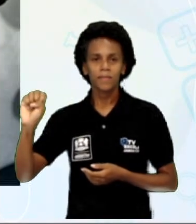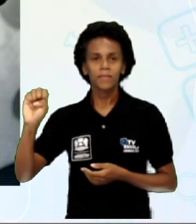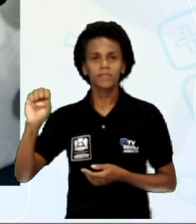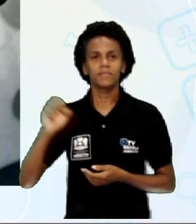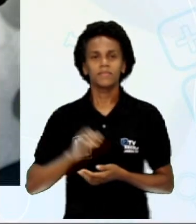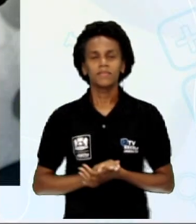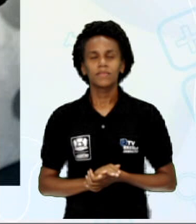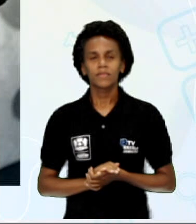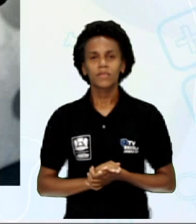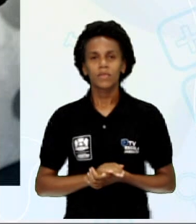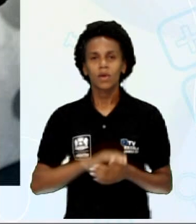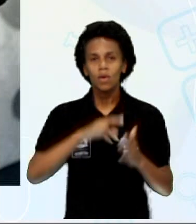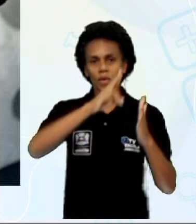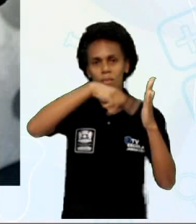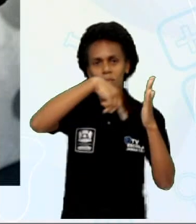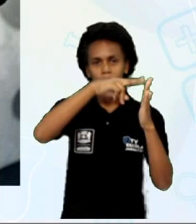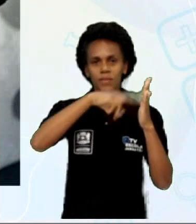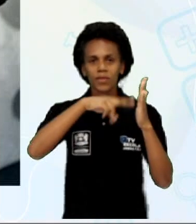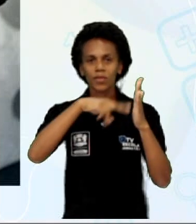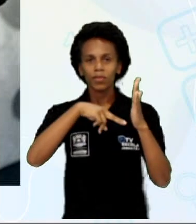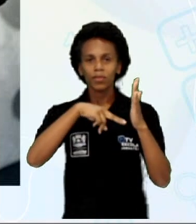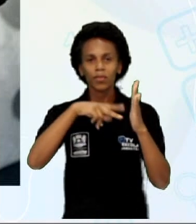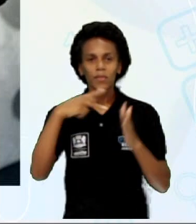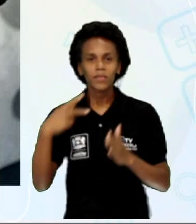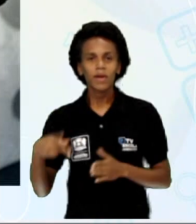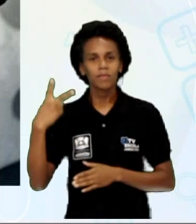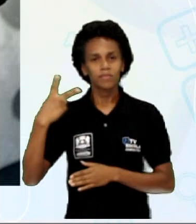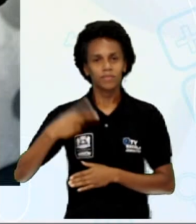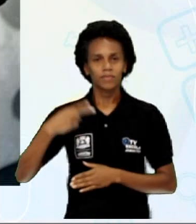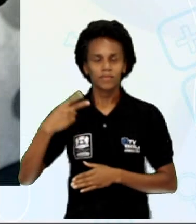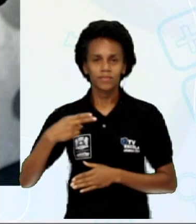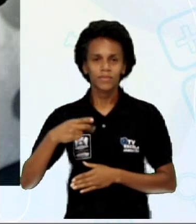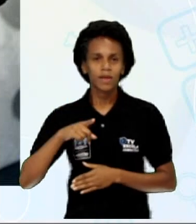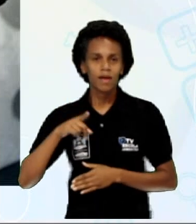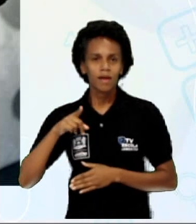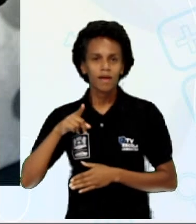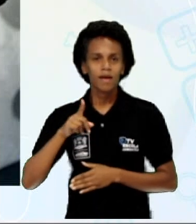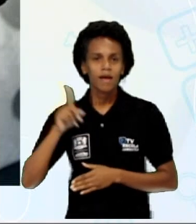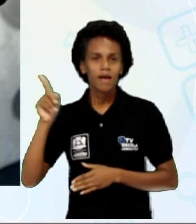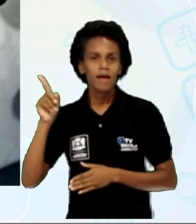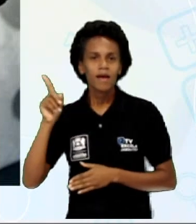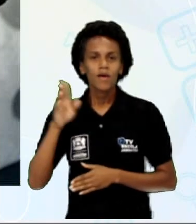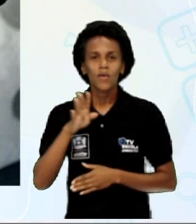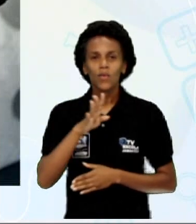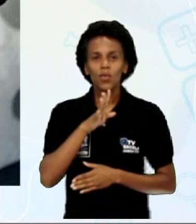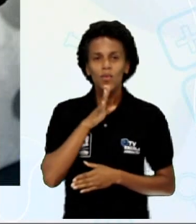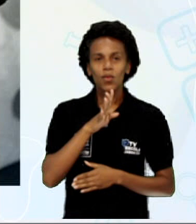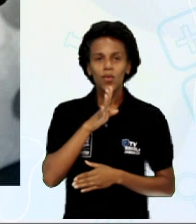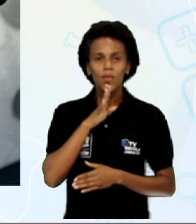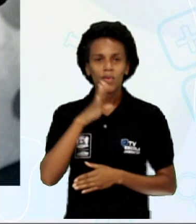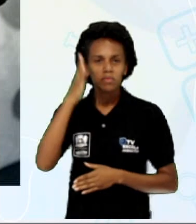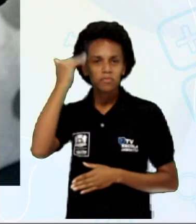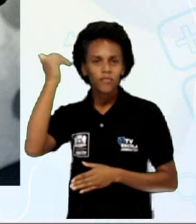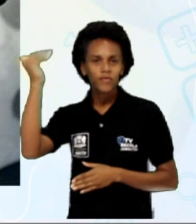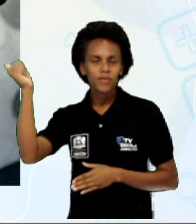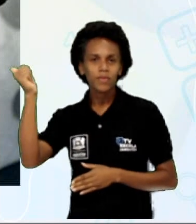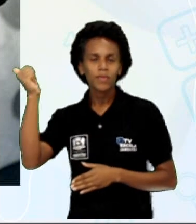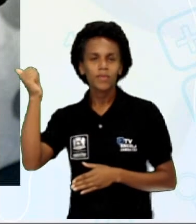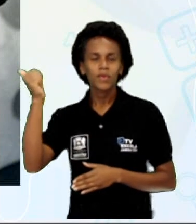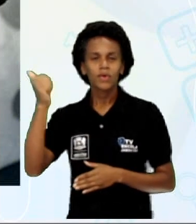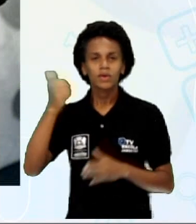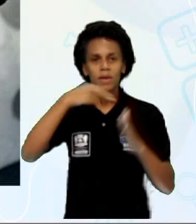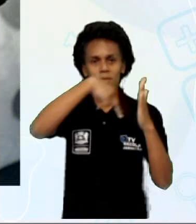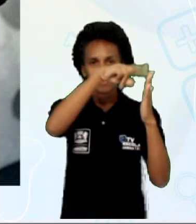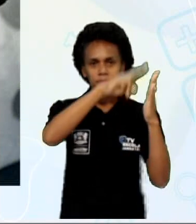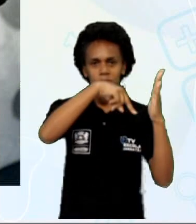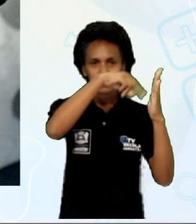Matisse ficou conhecido como o pintor que pintava as telas sem usar as ferramentas